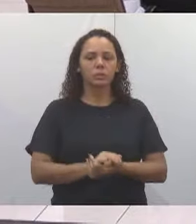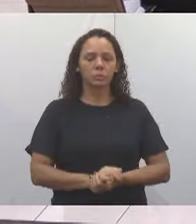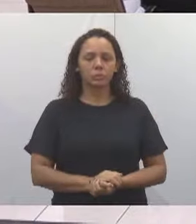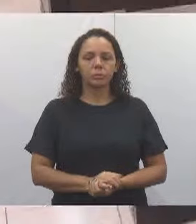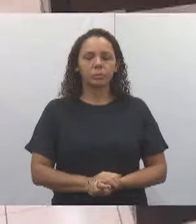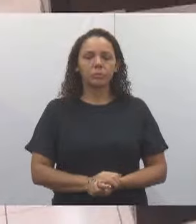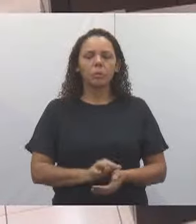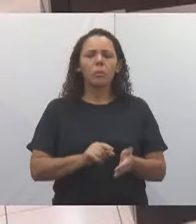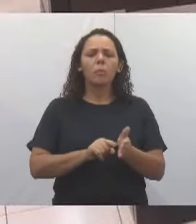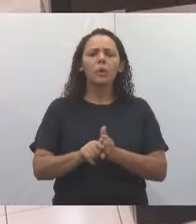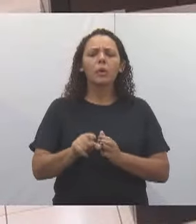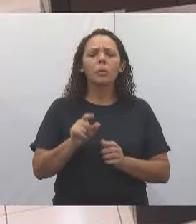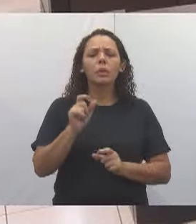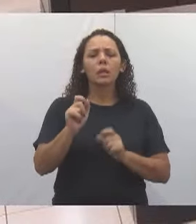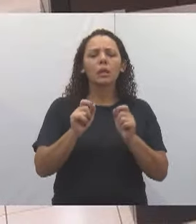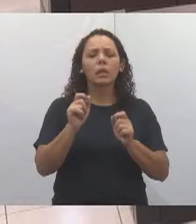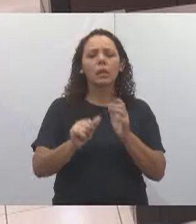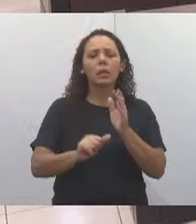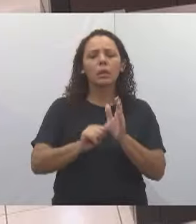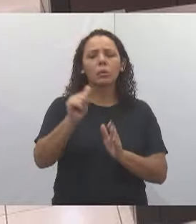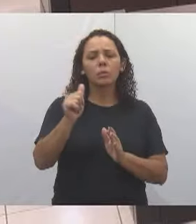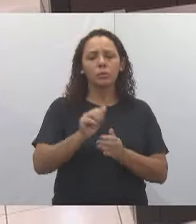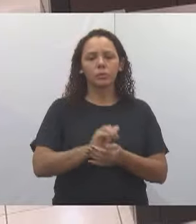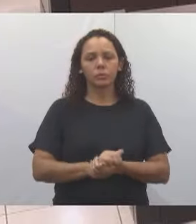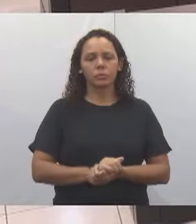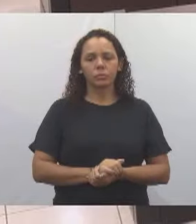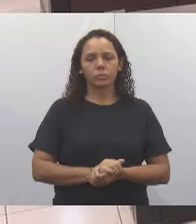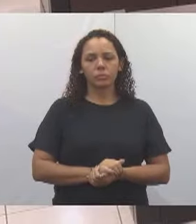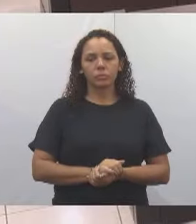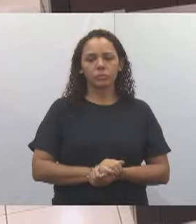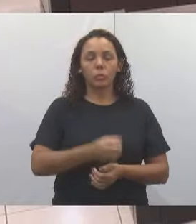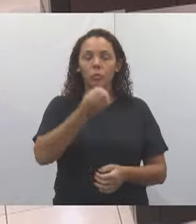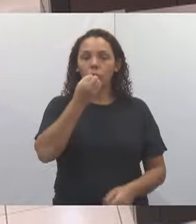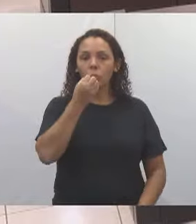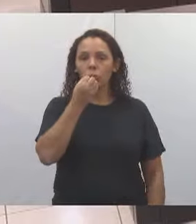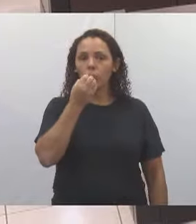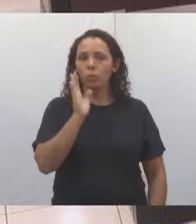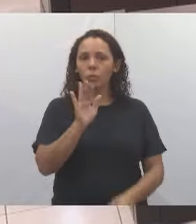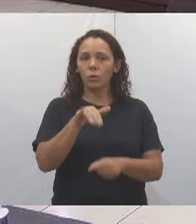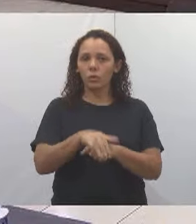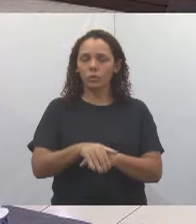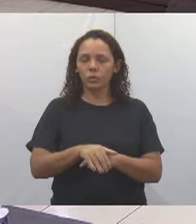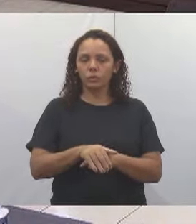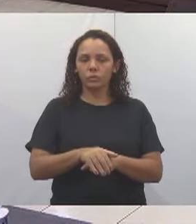Quem vai começar? Boa noite, como sempre. Vou começar.